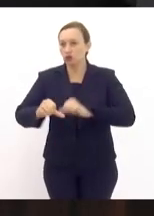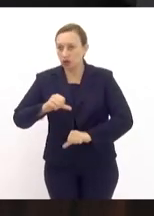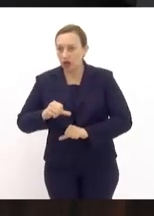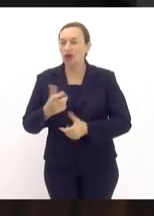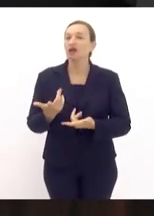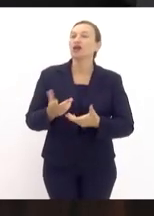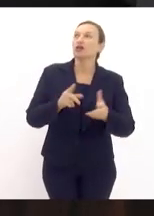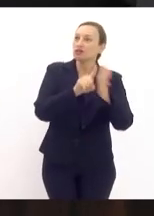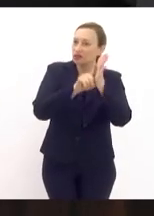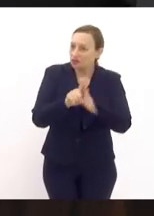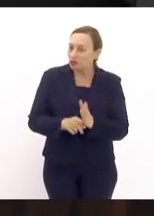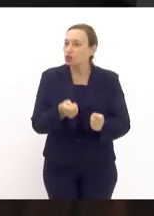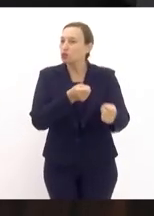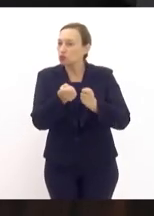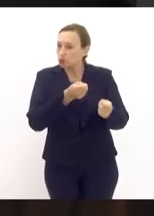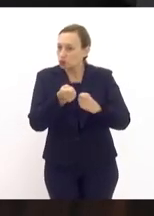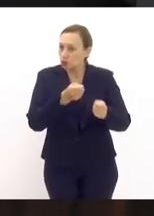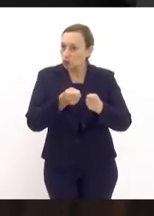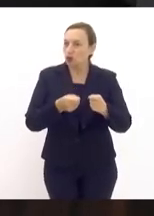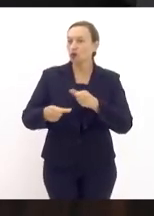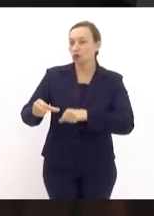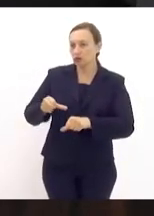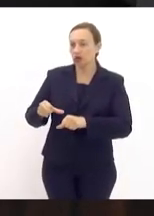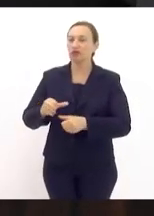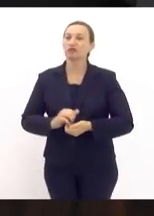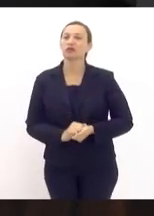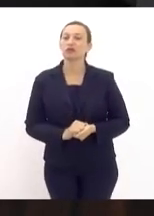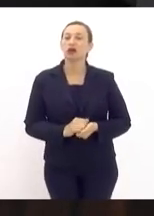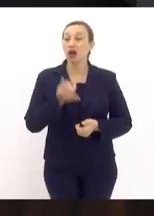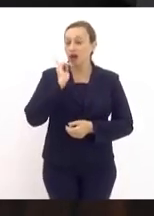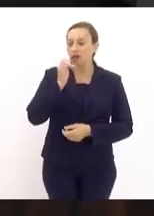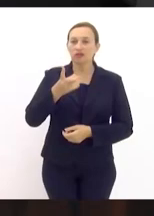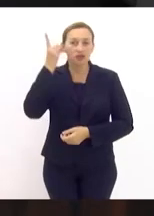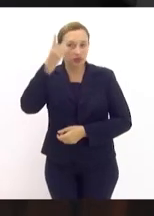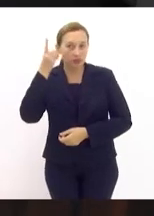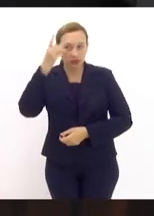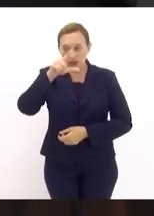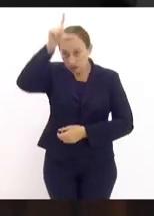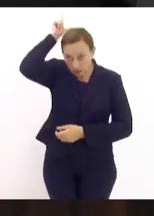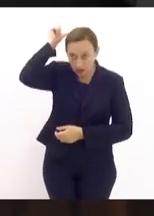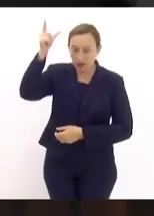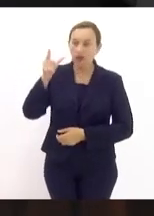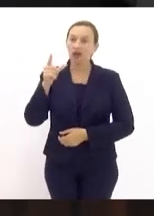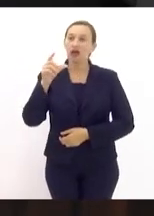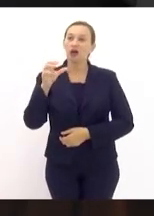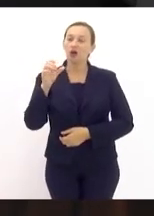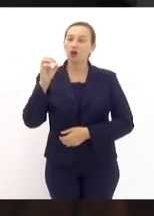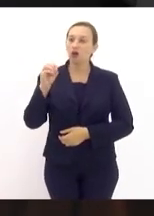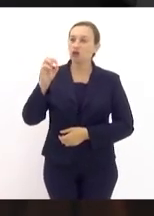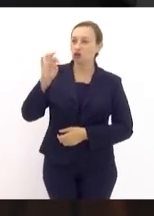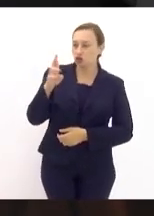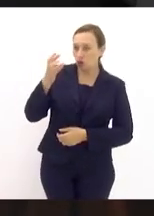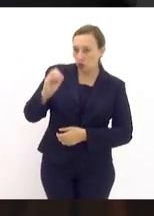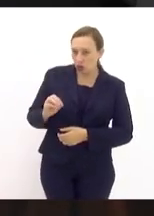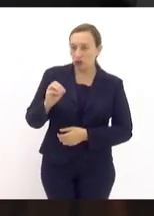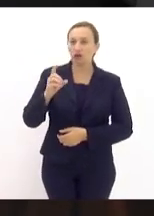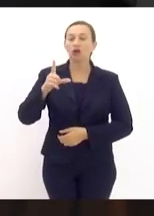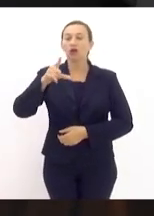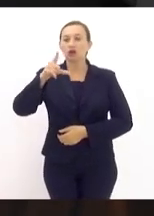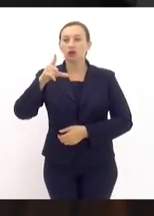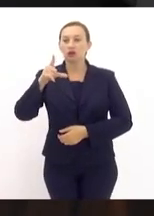finanças, fiscalização financeira e controle, contrário. Relatores, deputados Luiz Paulo, Carlos Osório, Paulo Ramos, Luiz